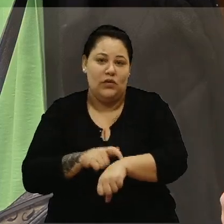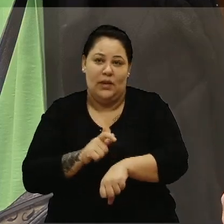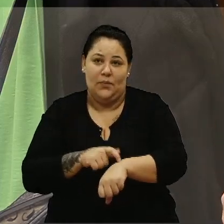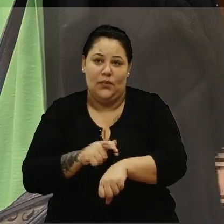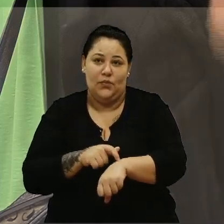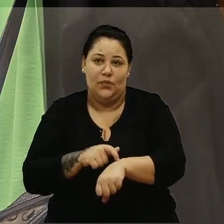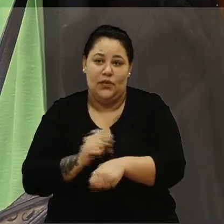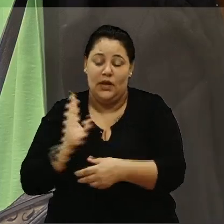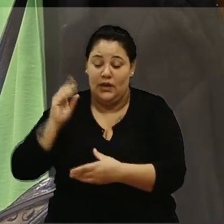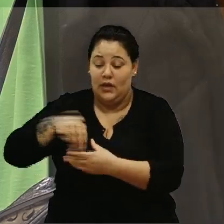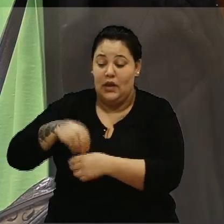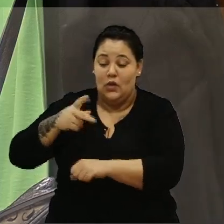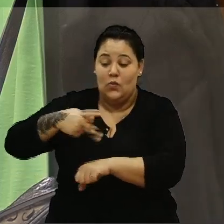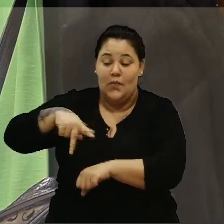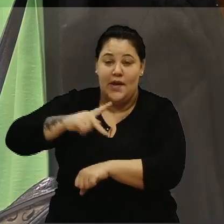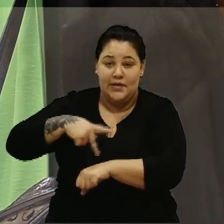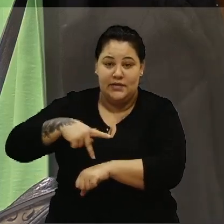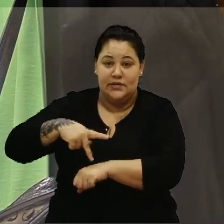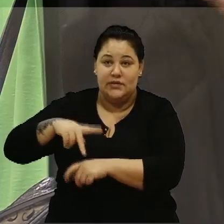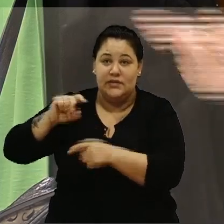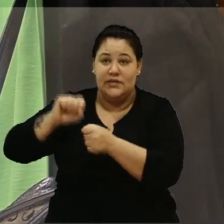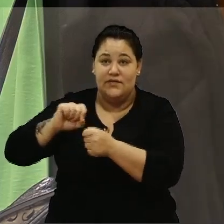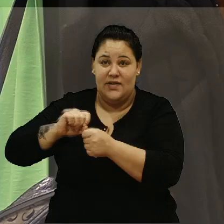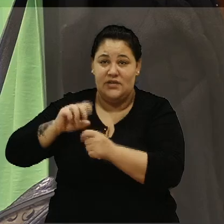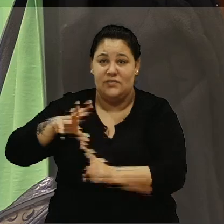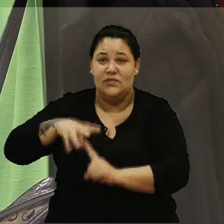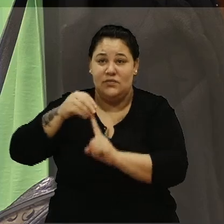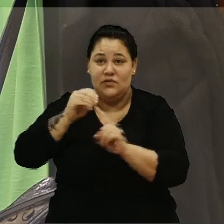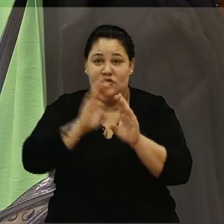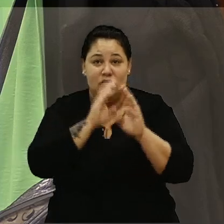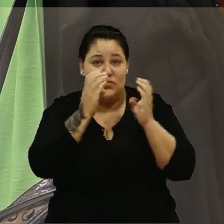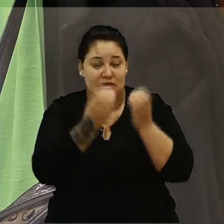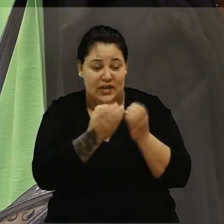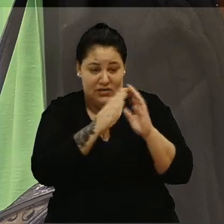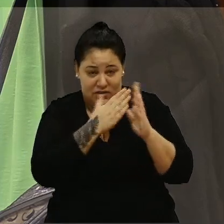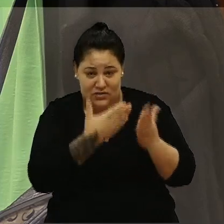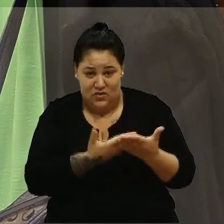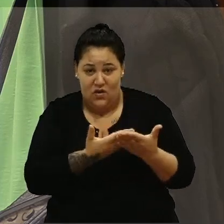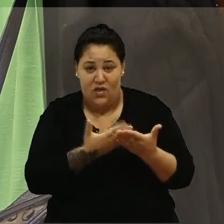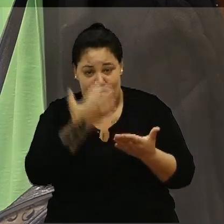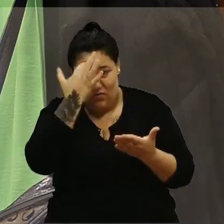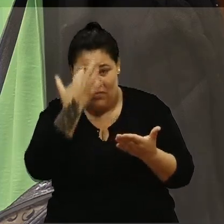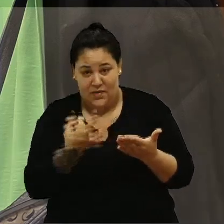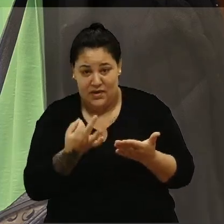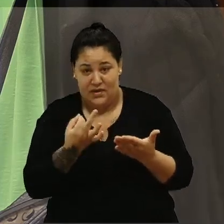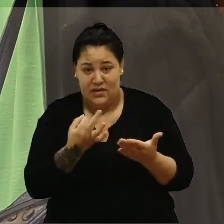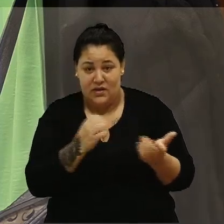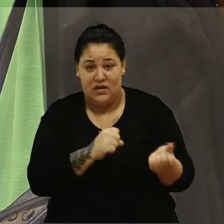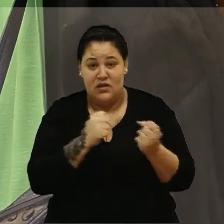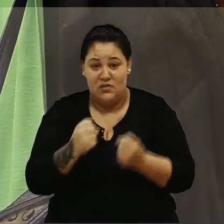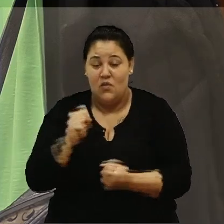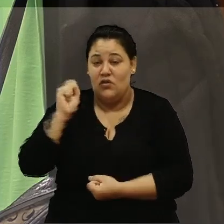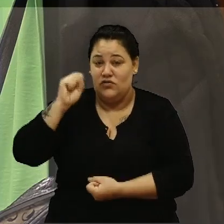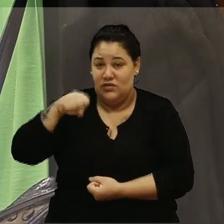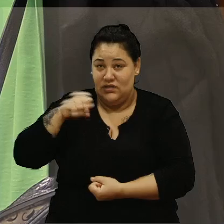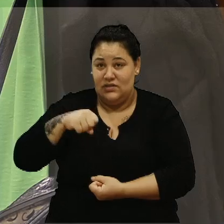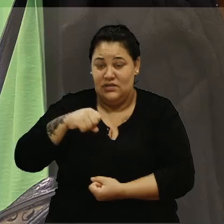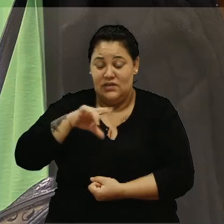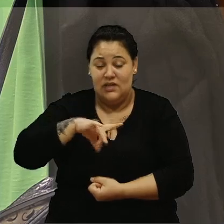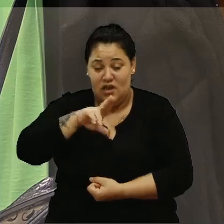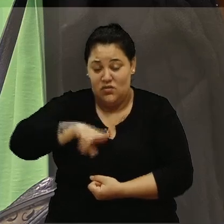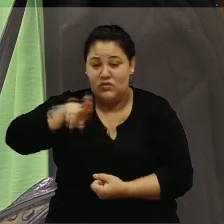nosso país, que vão fazendo, inclusive, a comunidade escolar entender que pode sim ser violenta com os